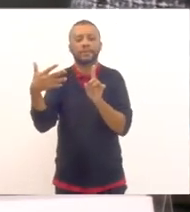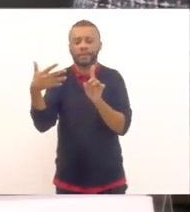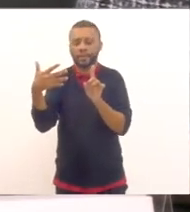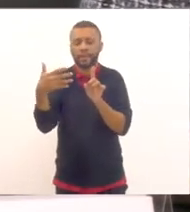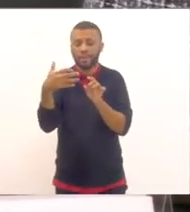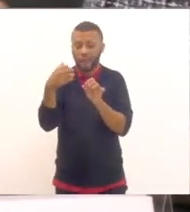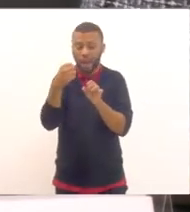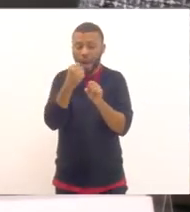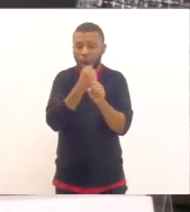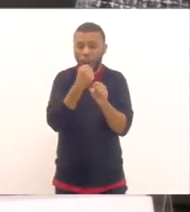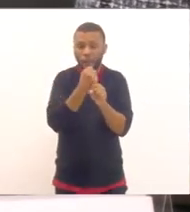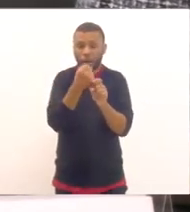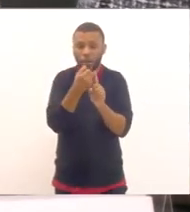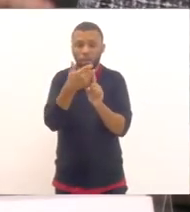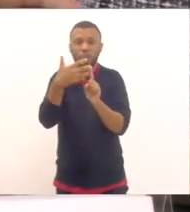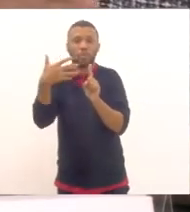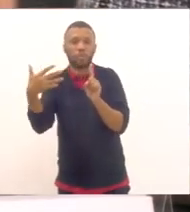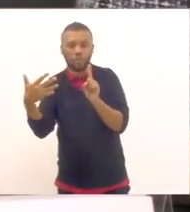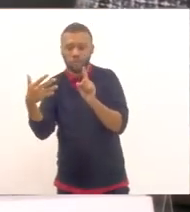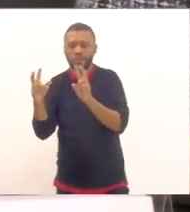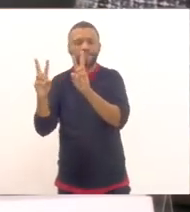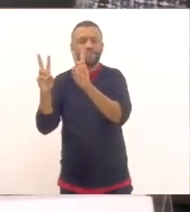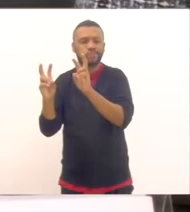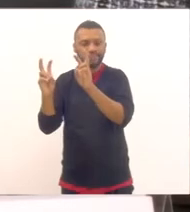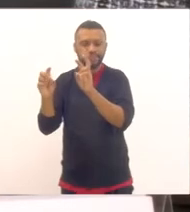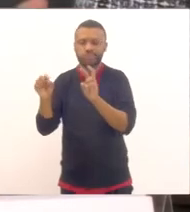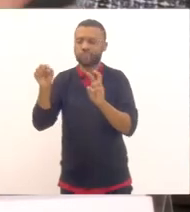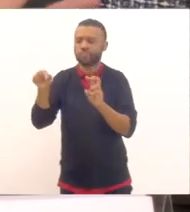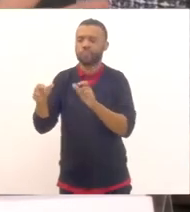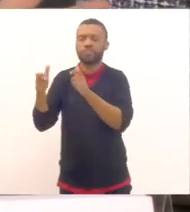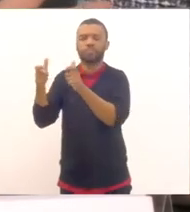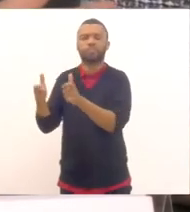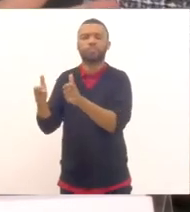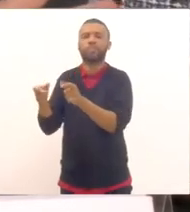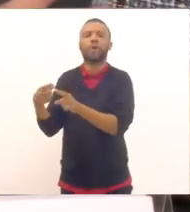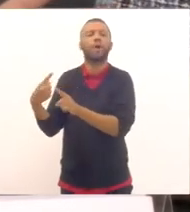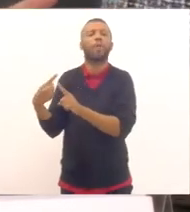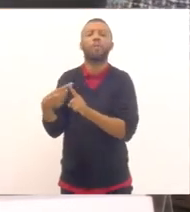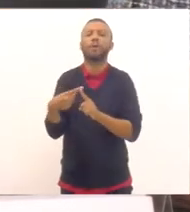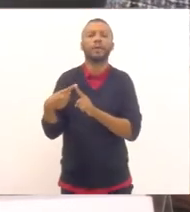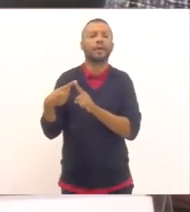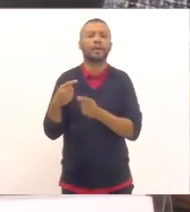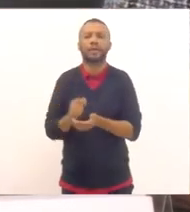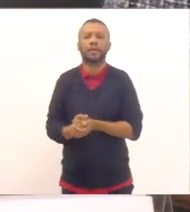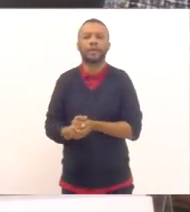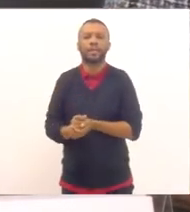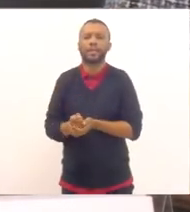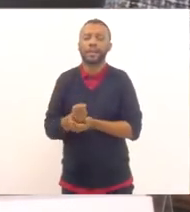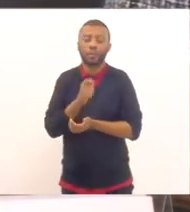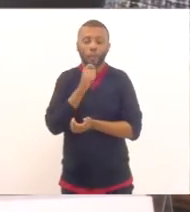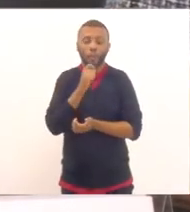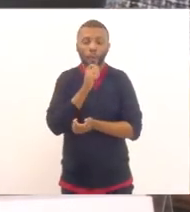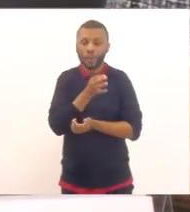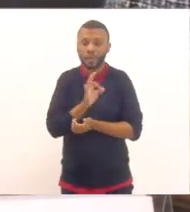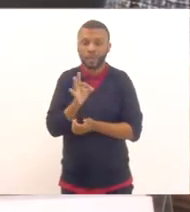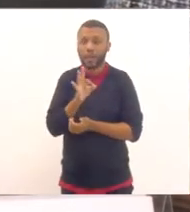Ah e por que que tem essa císticas é porque ninguém proibiu